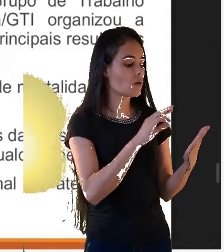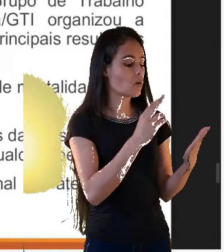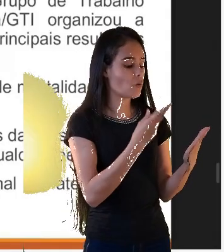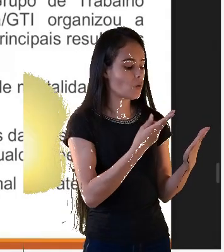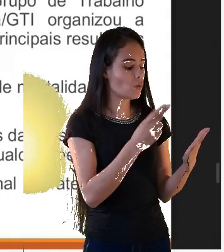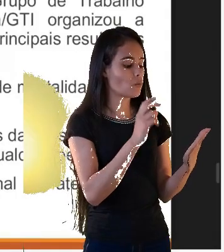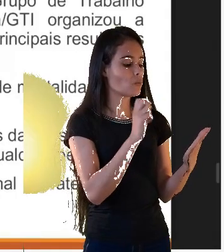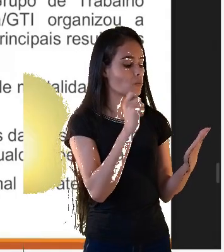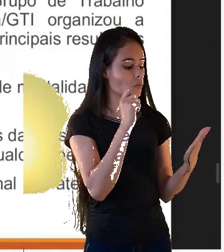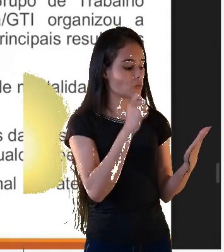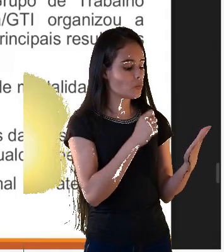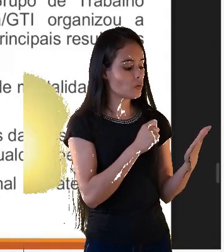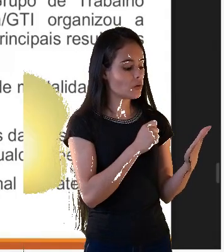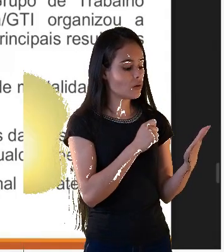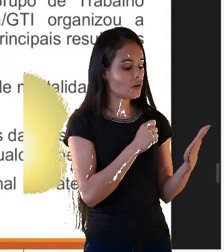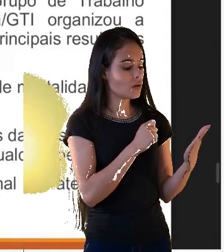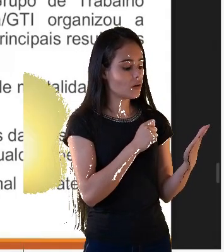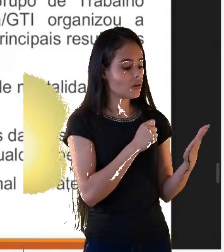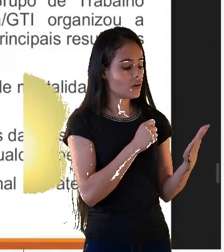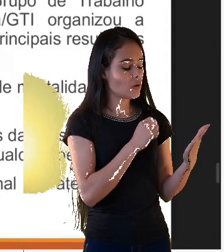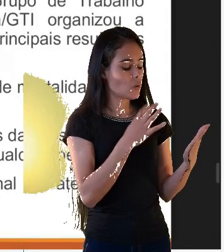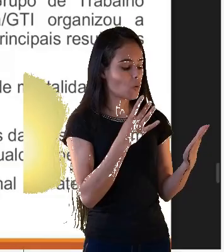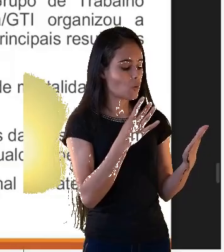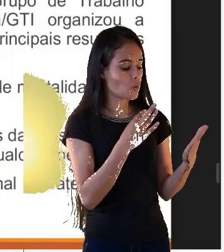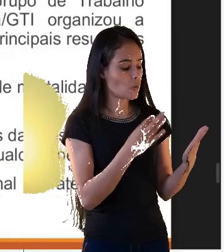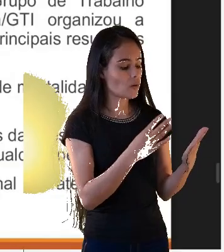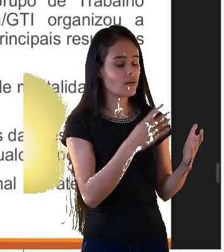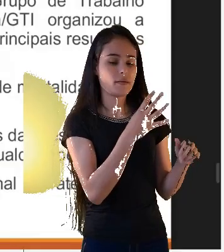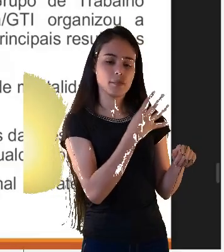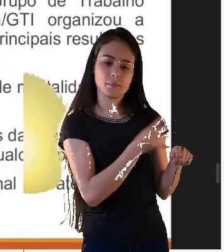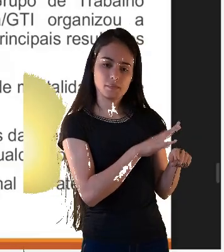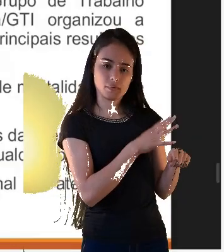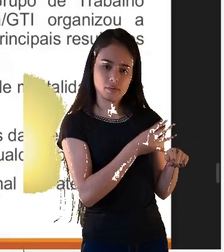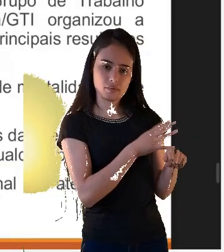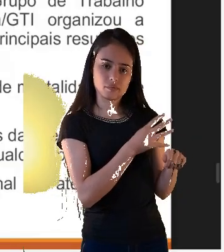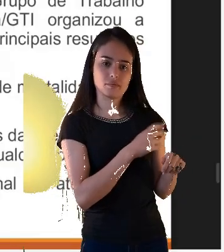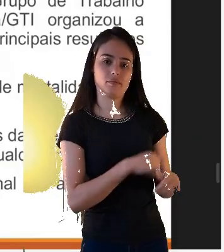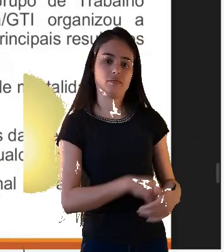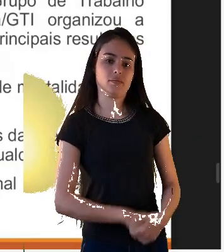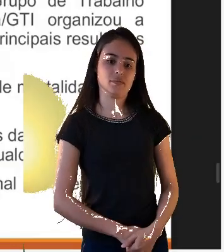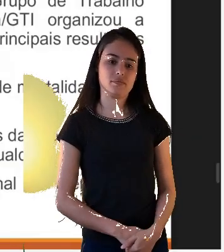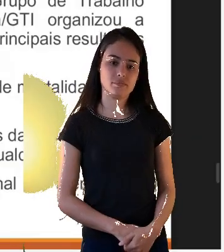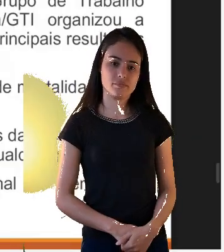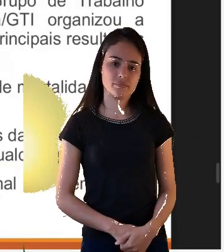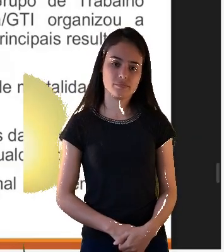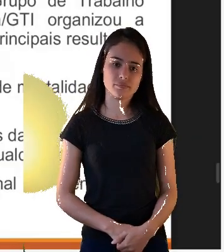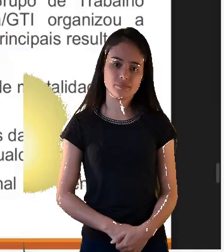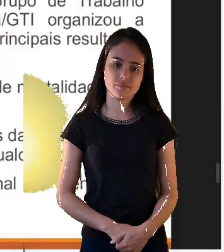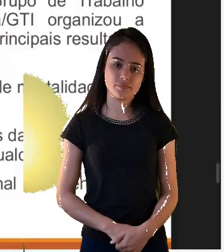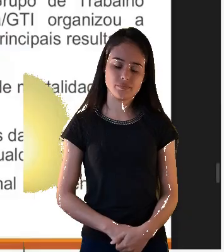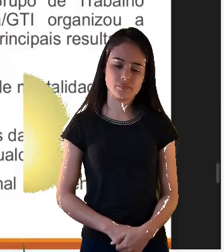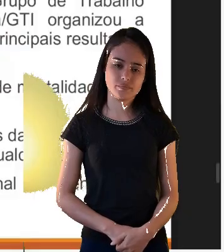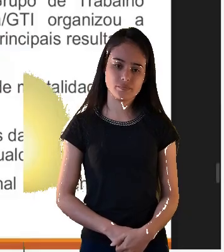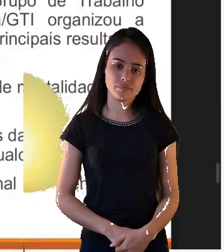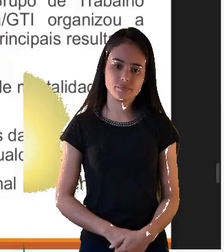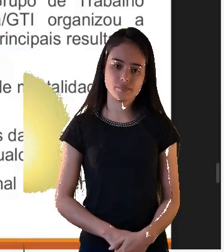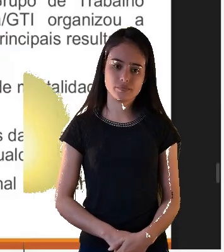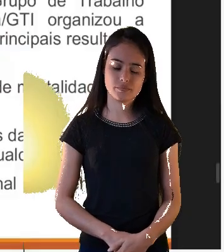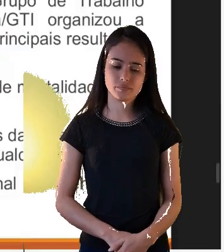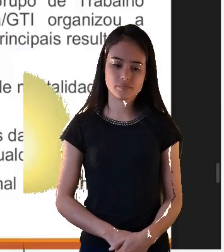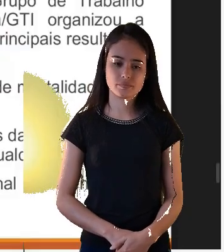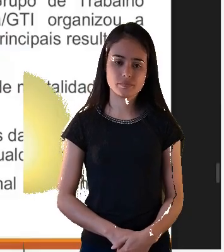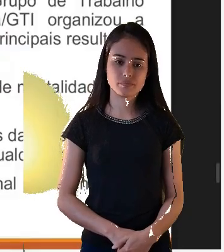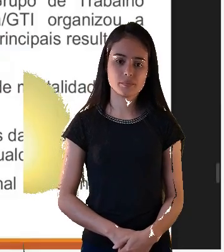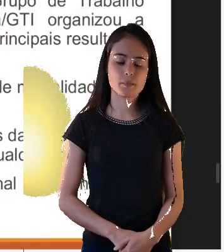sempre foi uma reivindicação do movimento negro, mas a gente não tinha esses dados. E hoje, por conta